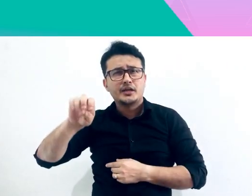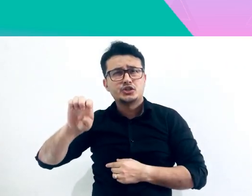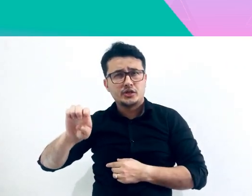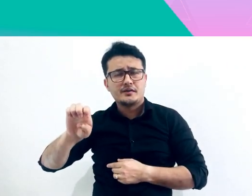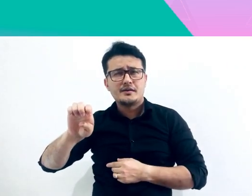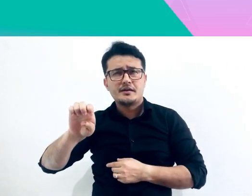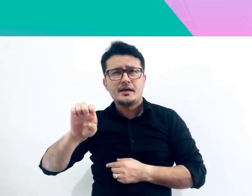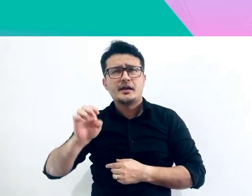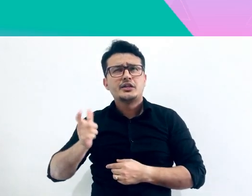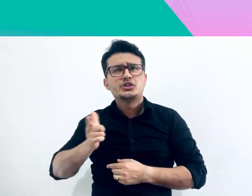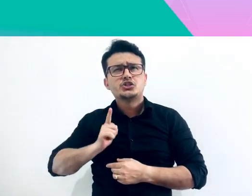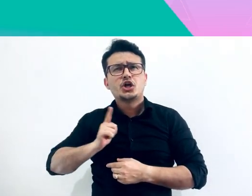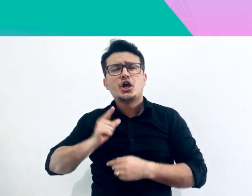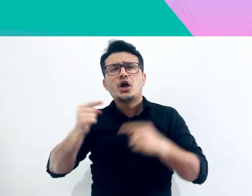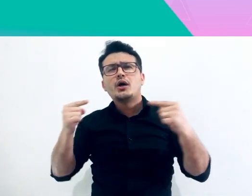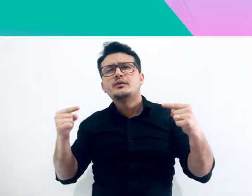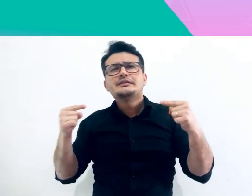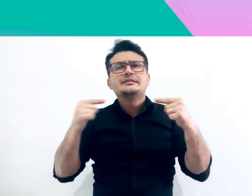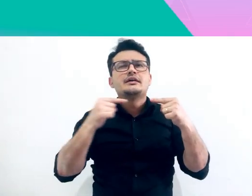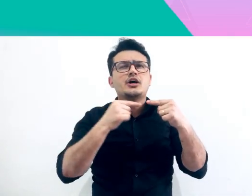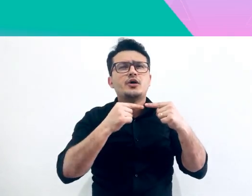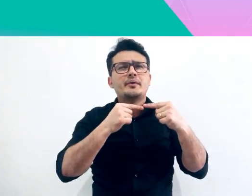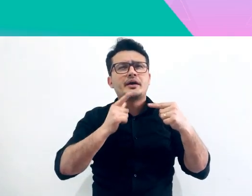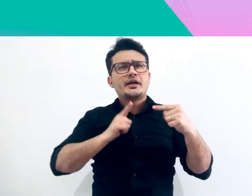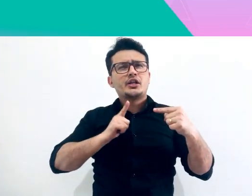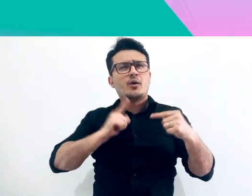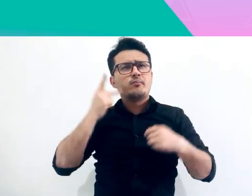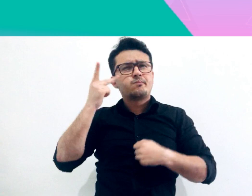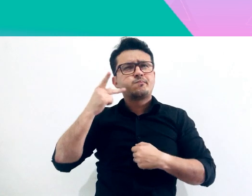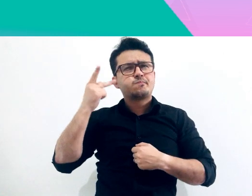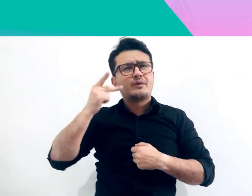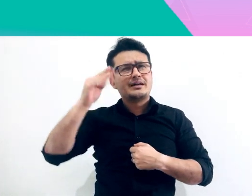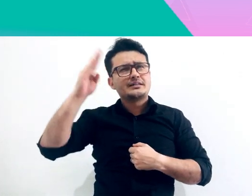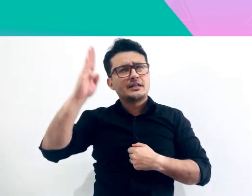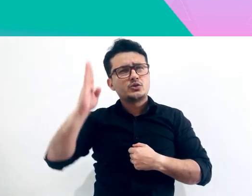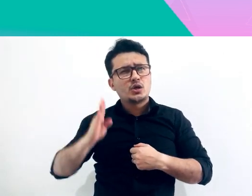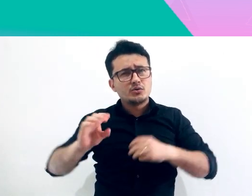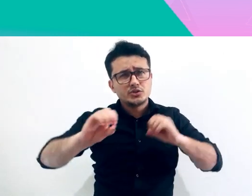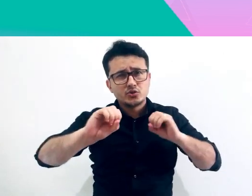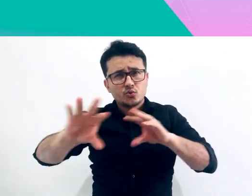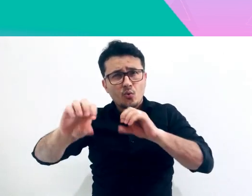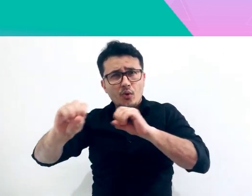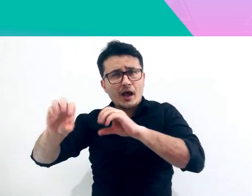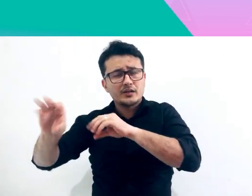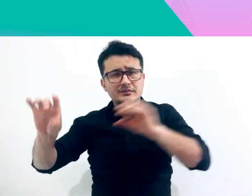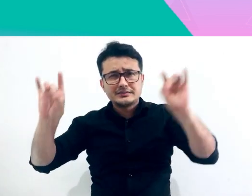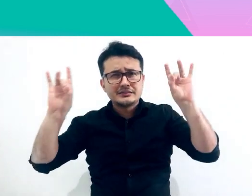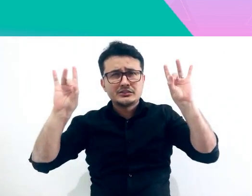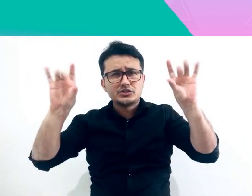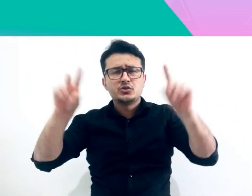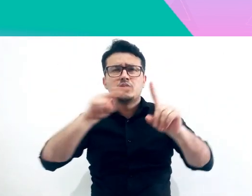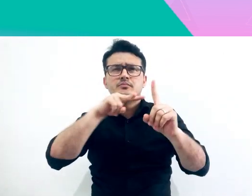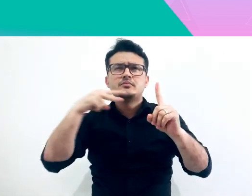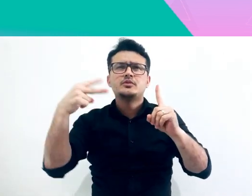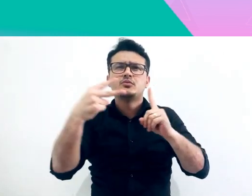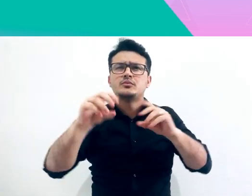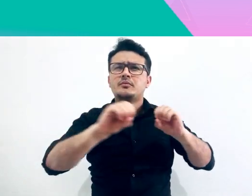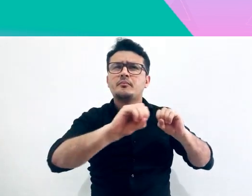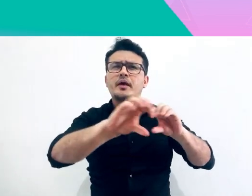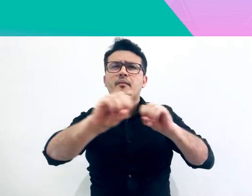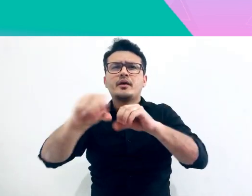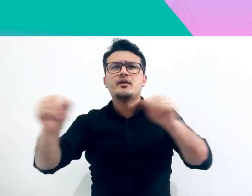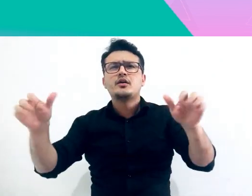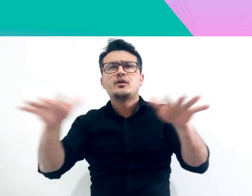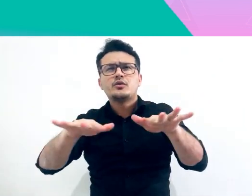A concepção presente no PNE está em consonância com o que prevê a Política Nacional de